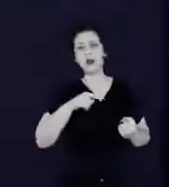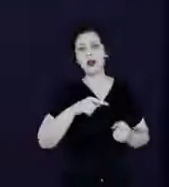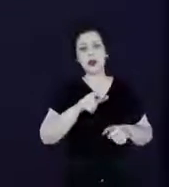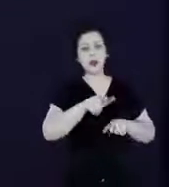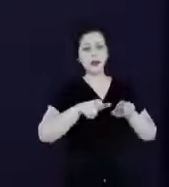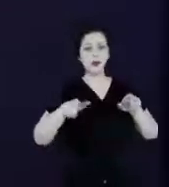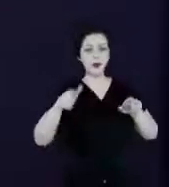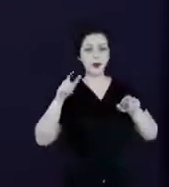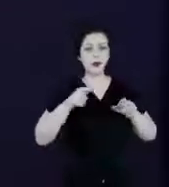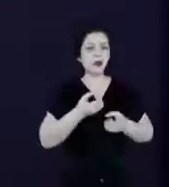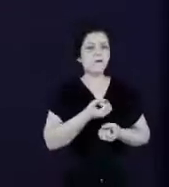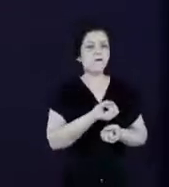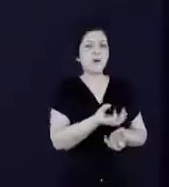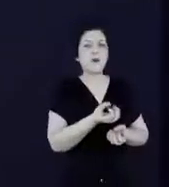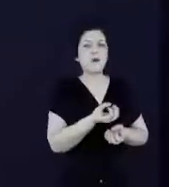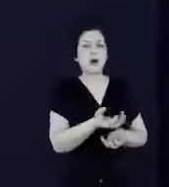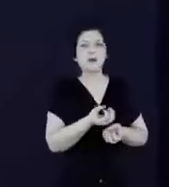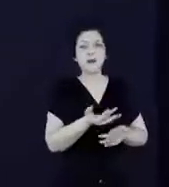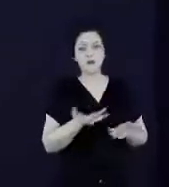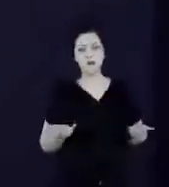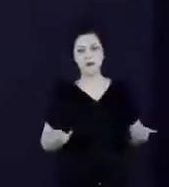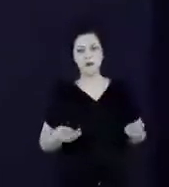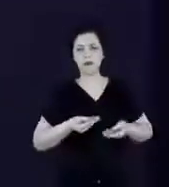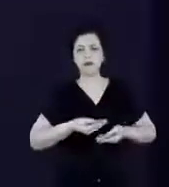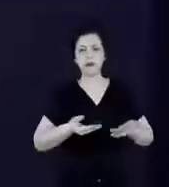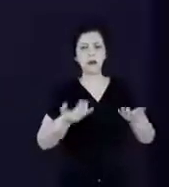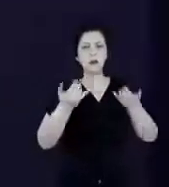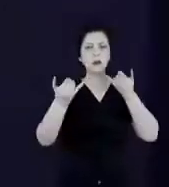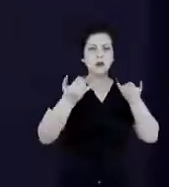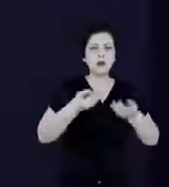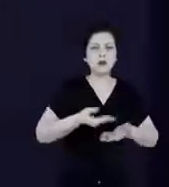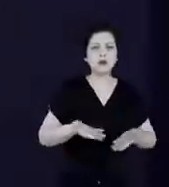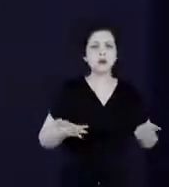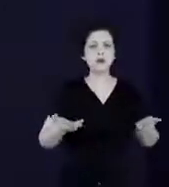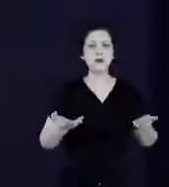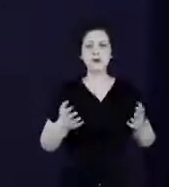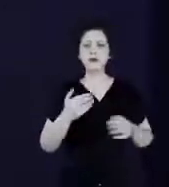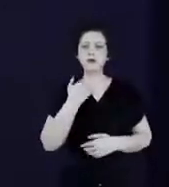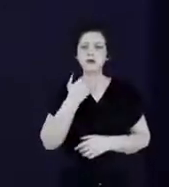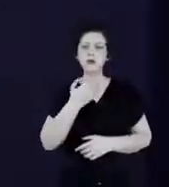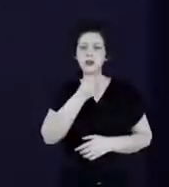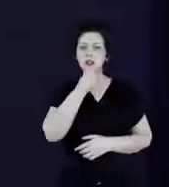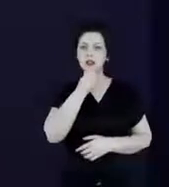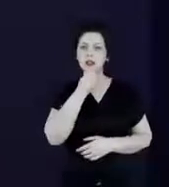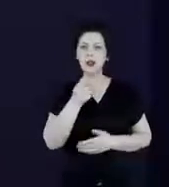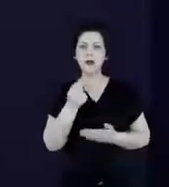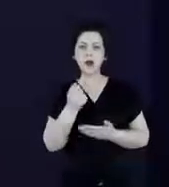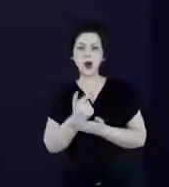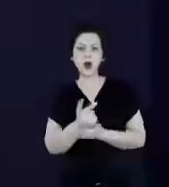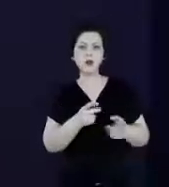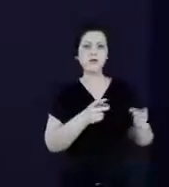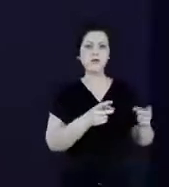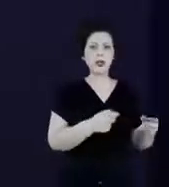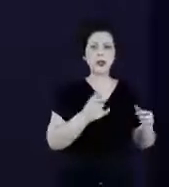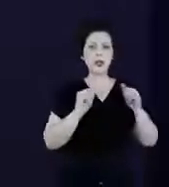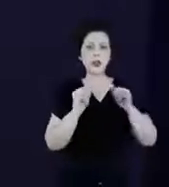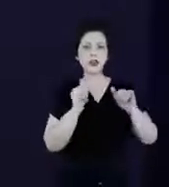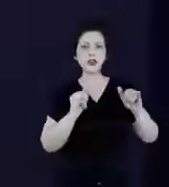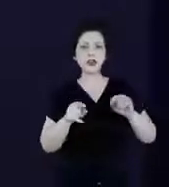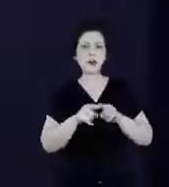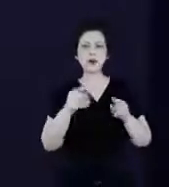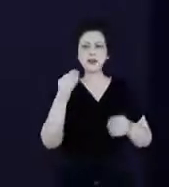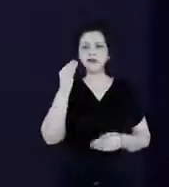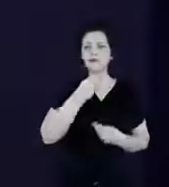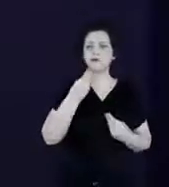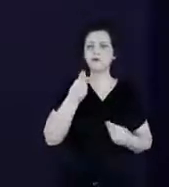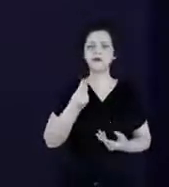as informações para a Câmara. Não é razoável você fornecer toda a sua carteira de compra e venda de energia e ser vulnerável a um